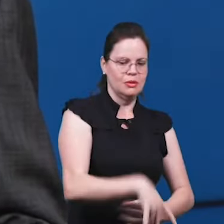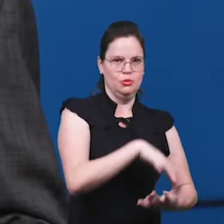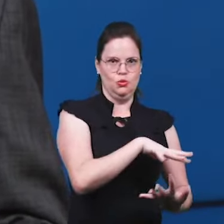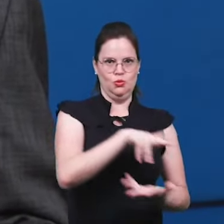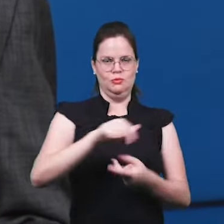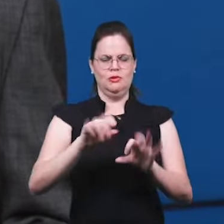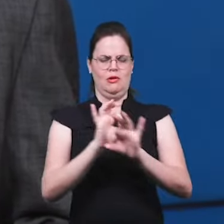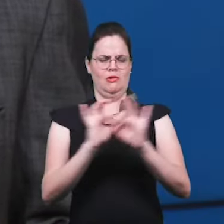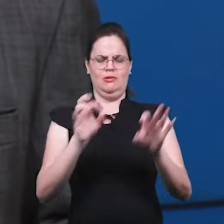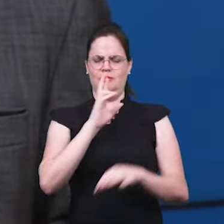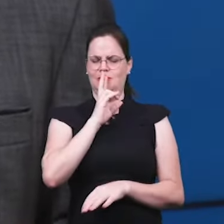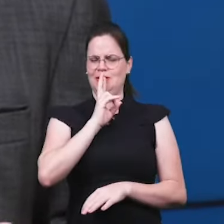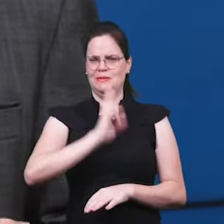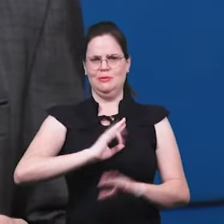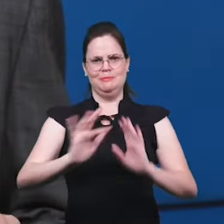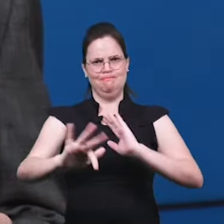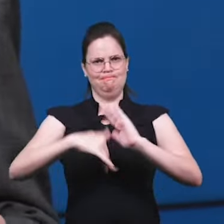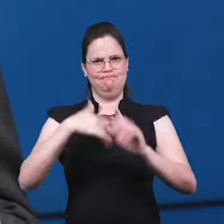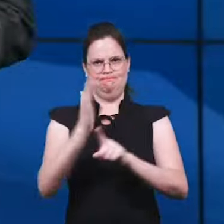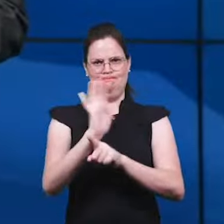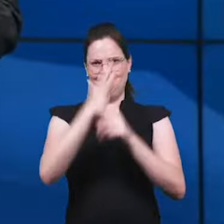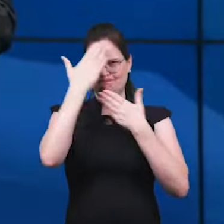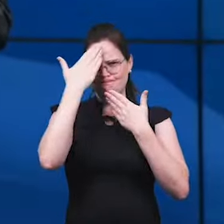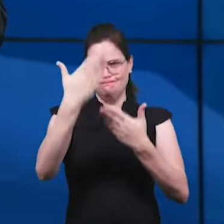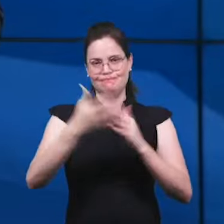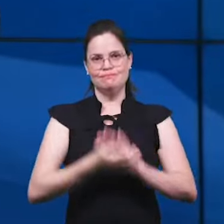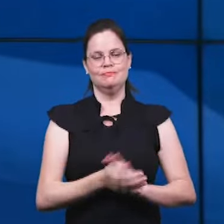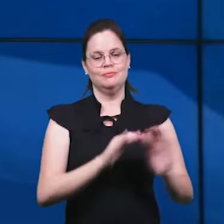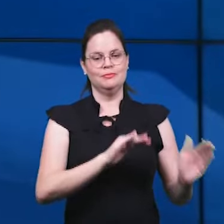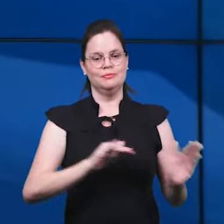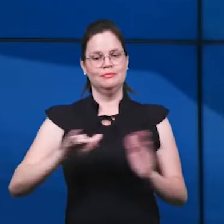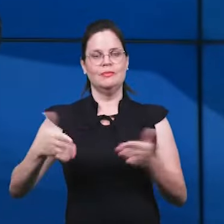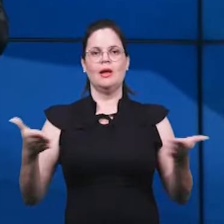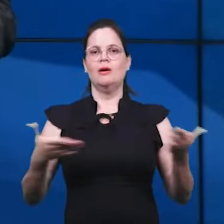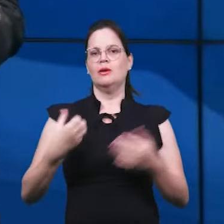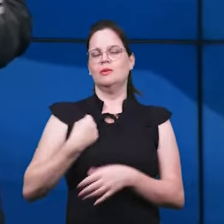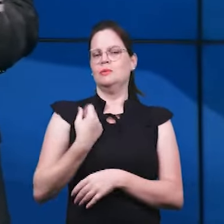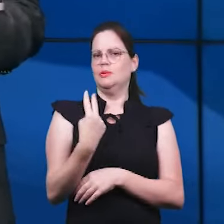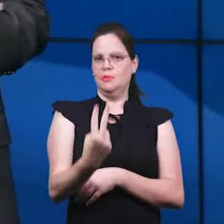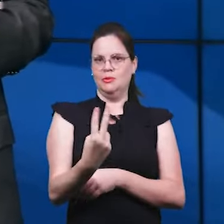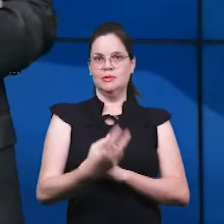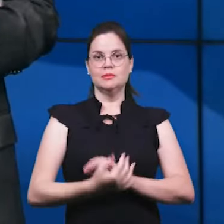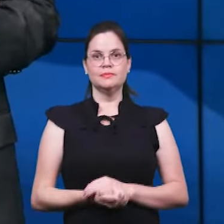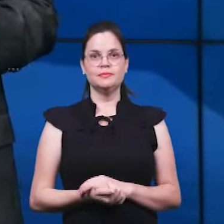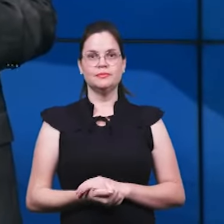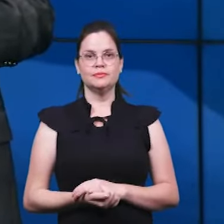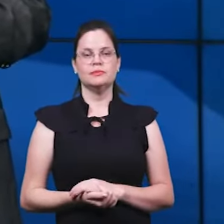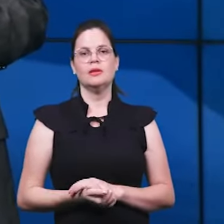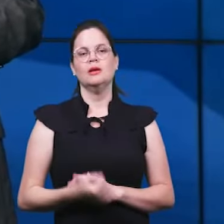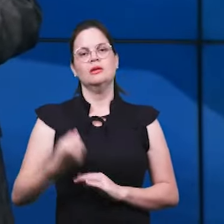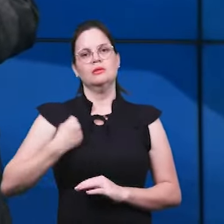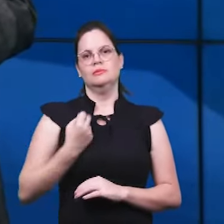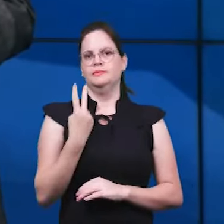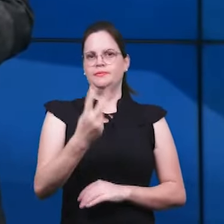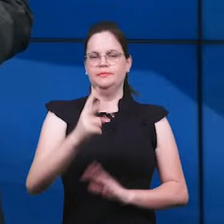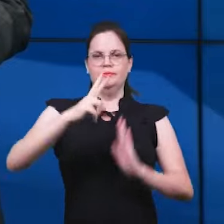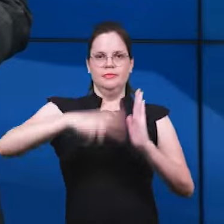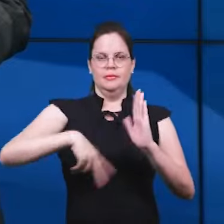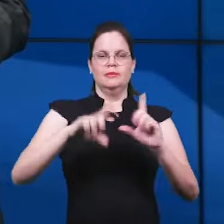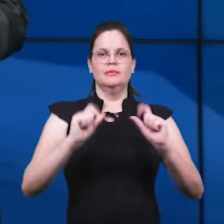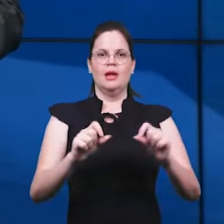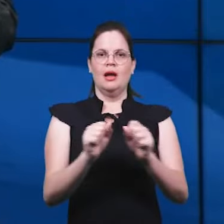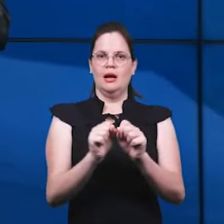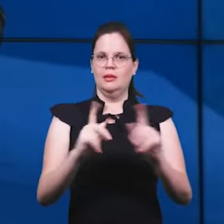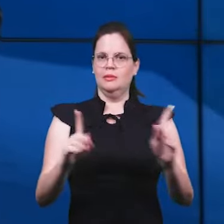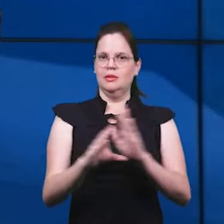resposta, Ana Paula. Obrigado pela sua participação. Muito bem, vamos então agora à nossa segunda pergunta. E a segunda pergunta vamos ler.